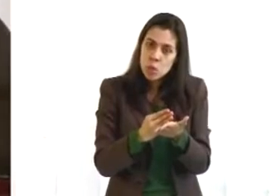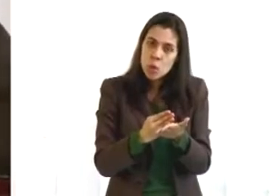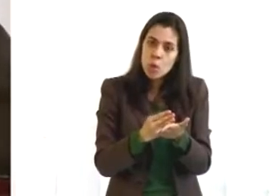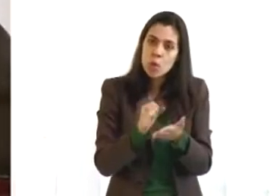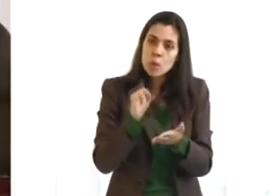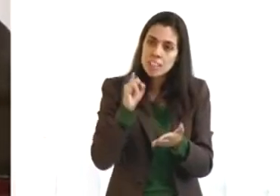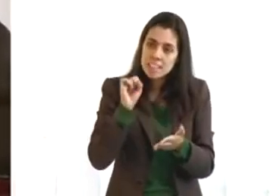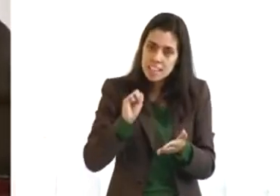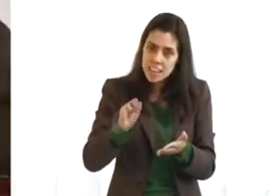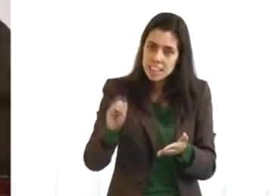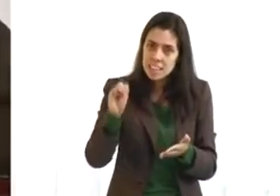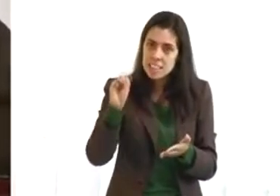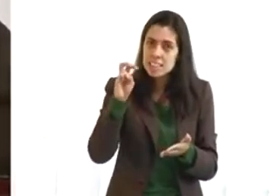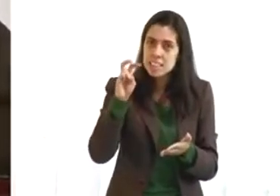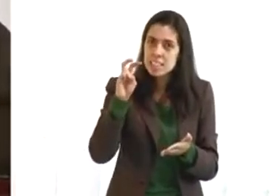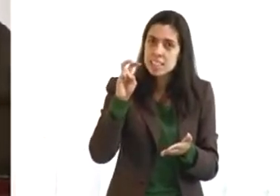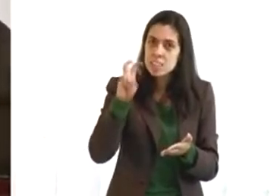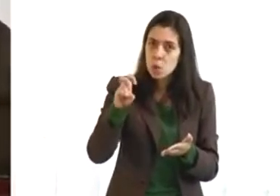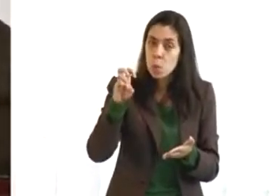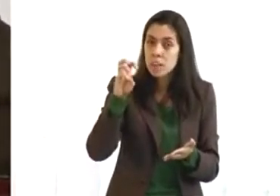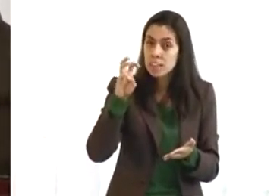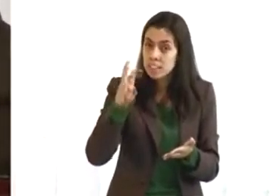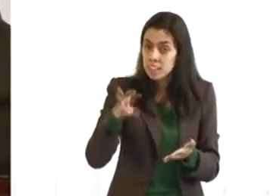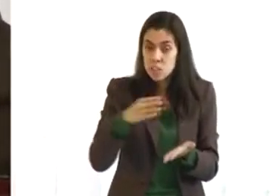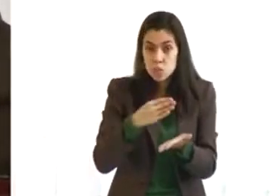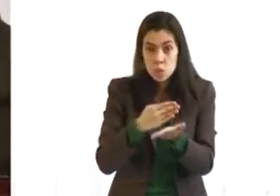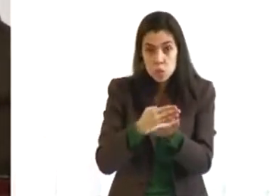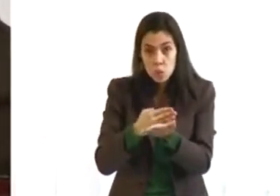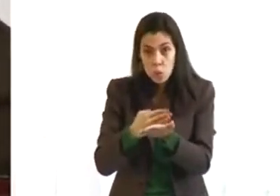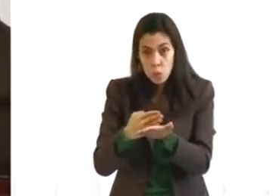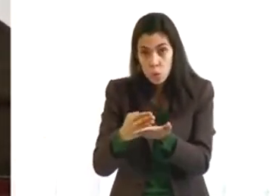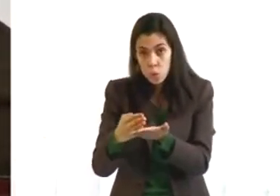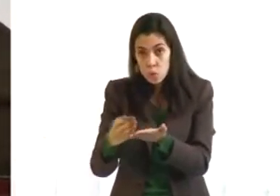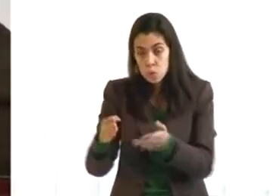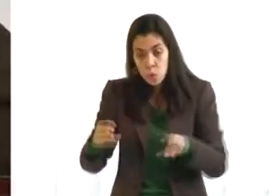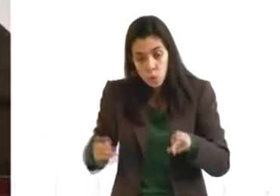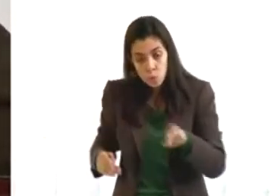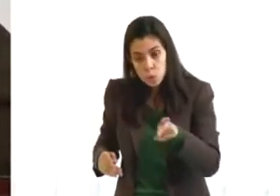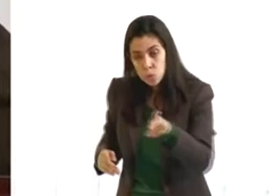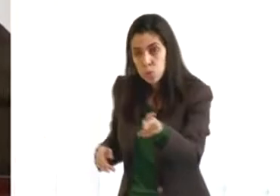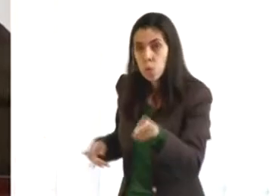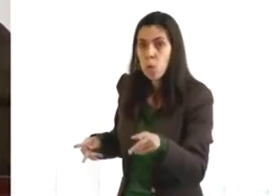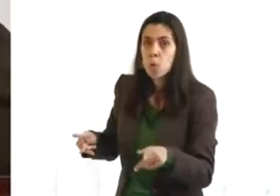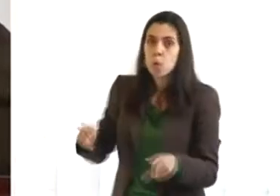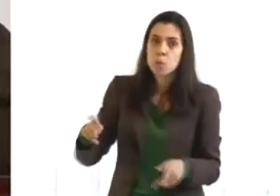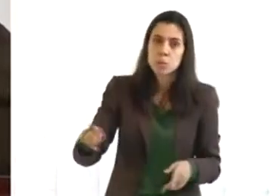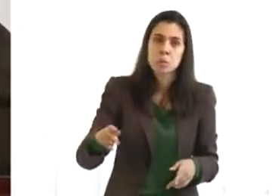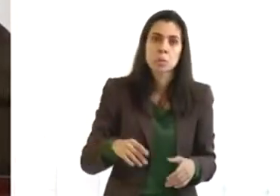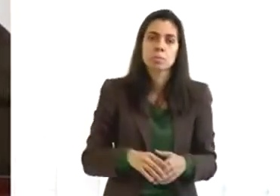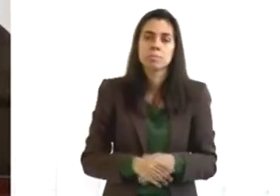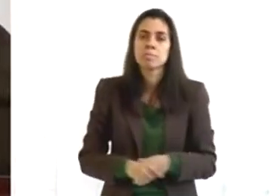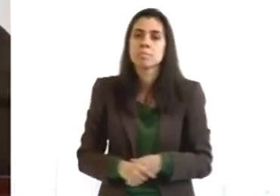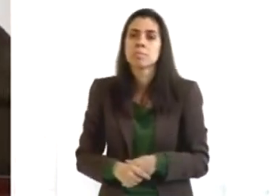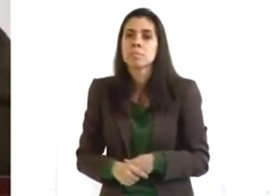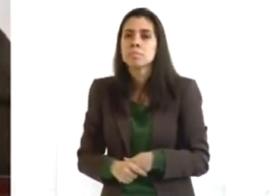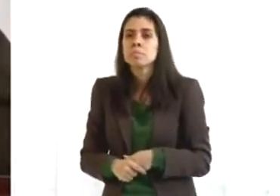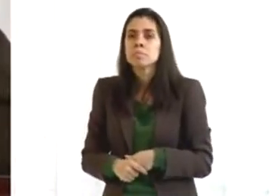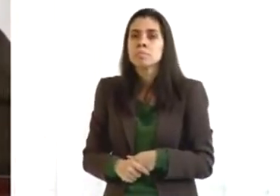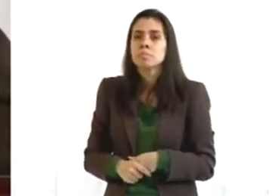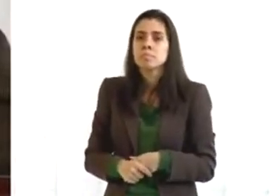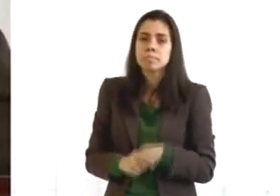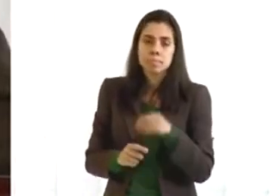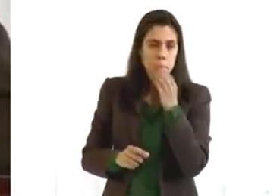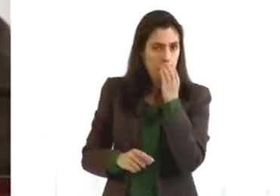Isaías. Nós precisamos, irmãos, estar preparados para dar razão da nossa fé e